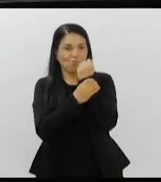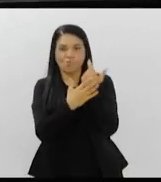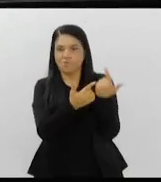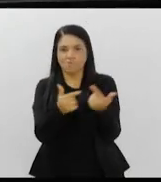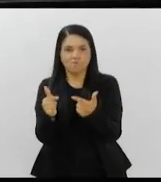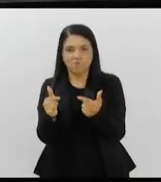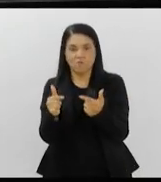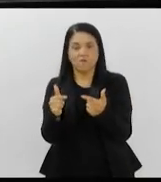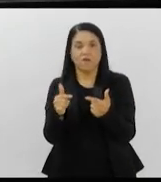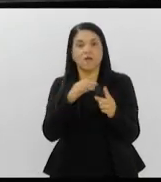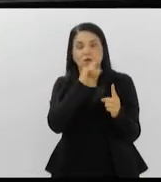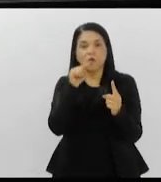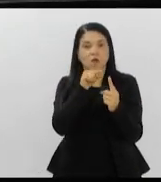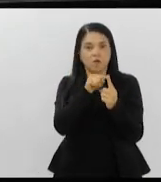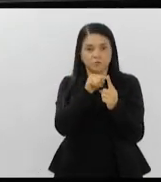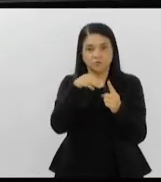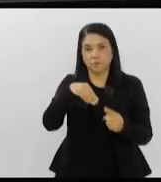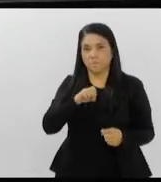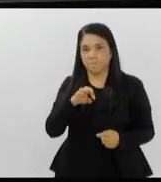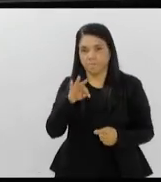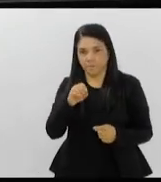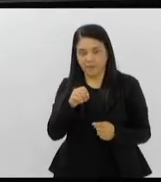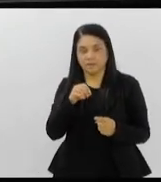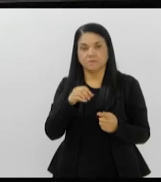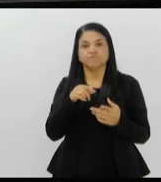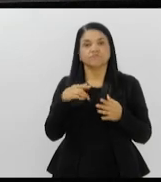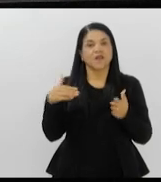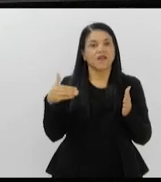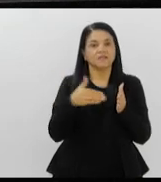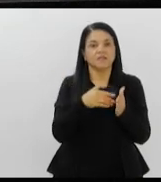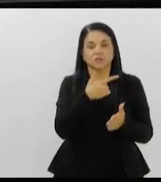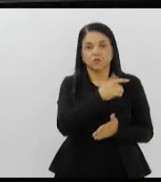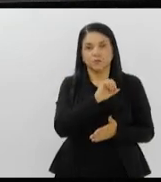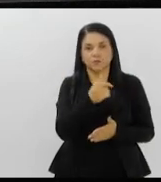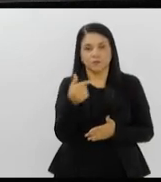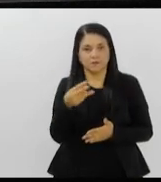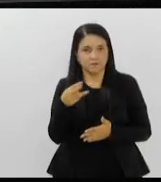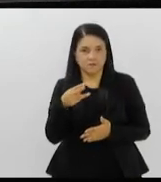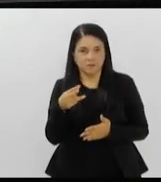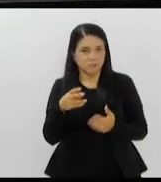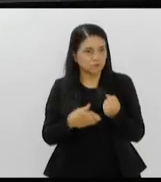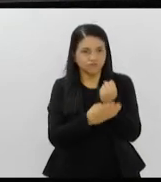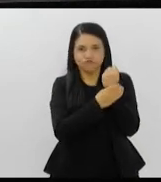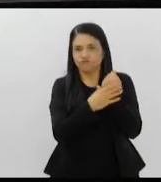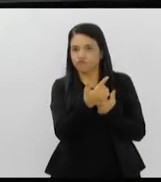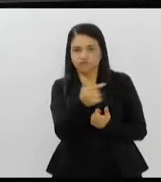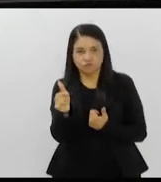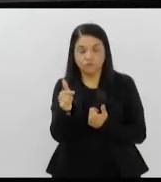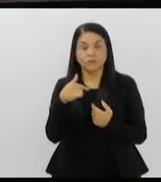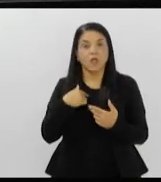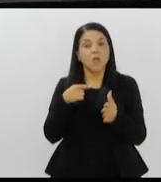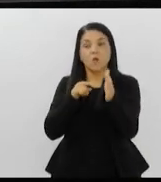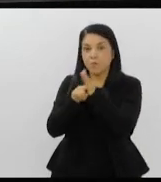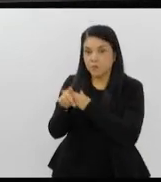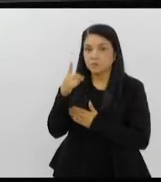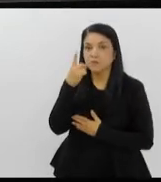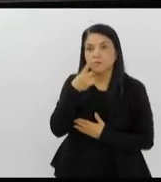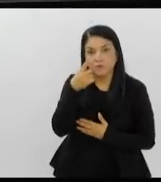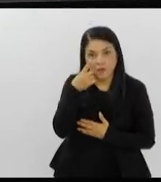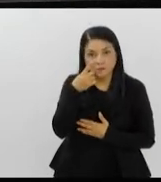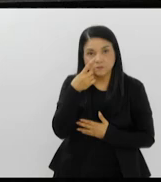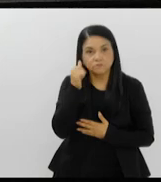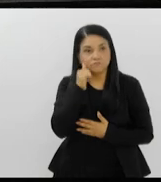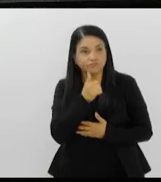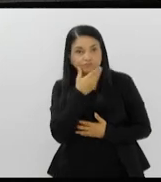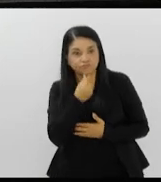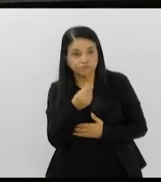são as nossas metas de saneamento, que deve chegar até 2033. E aí pergunta aqui os deputados e deputadas, qual é o